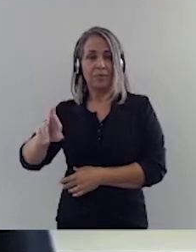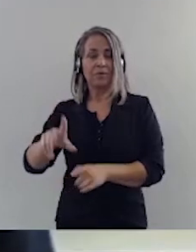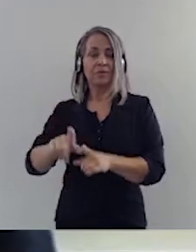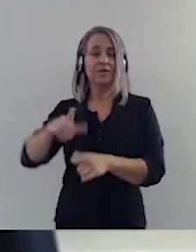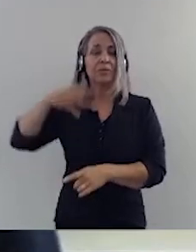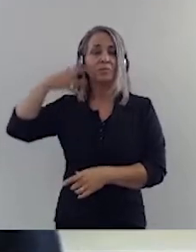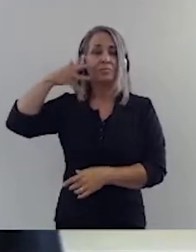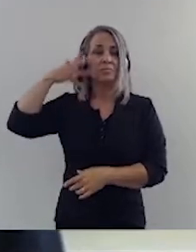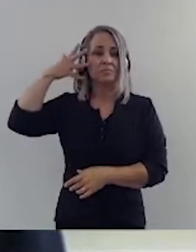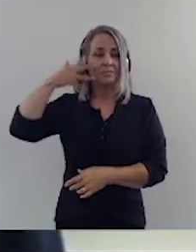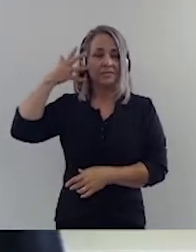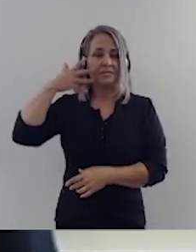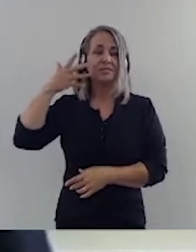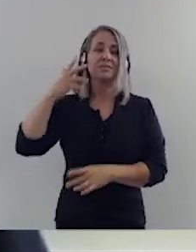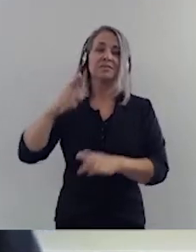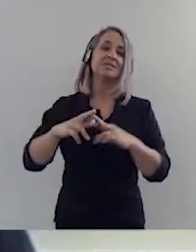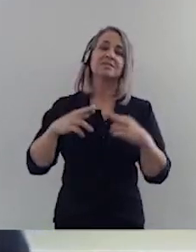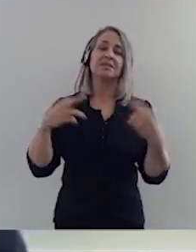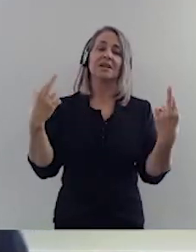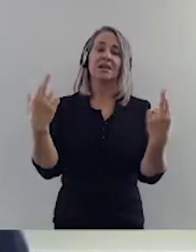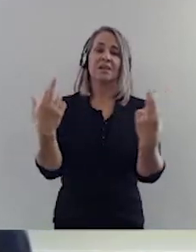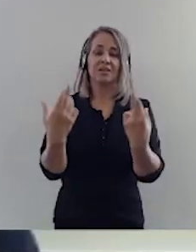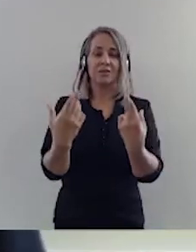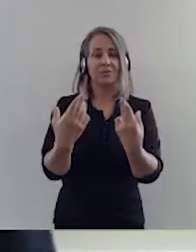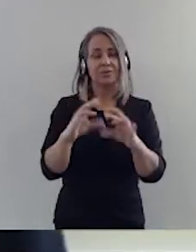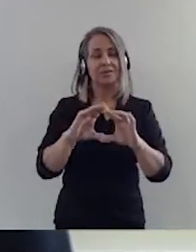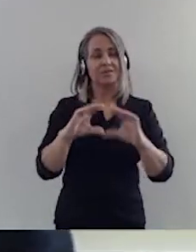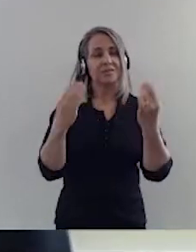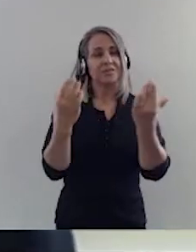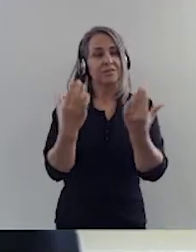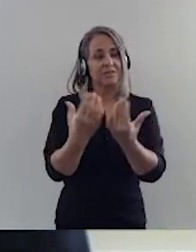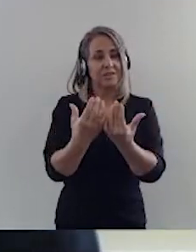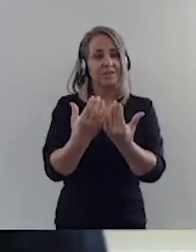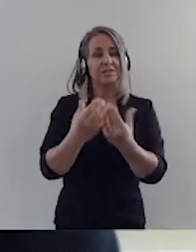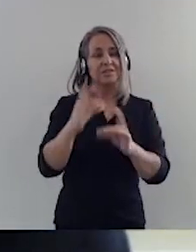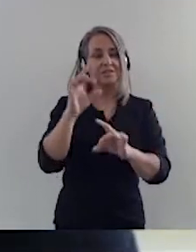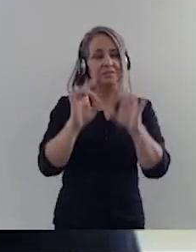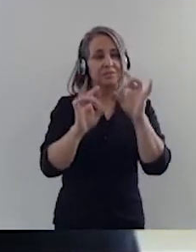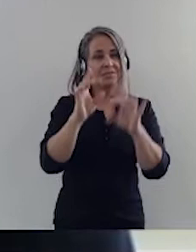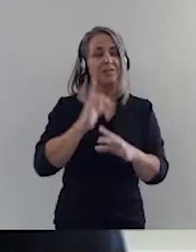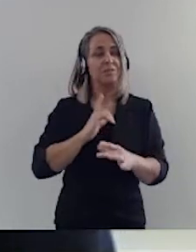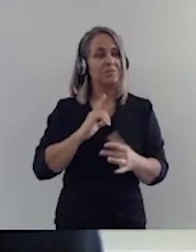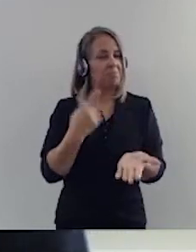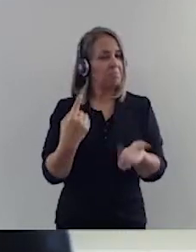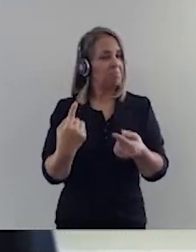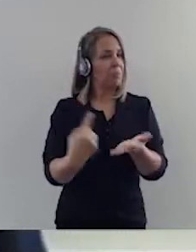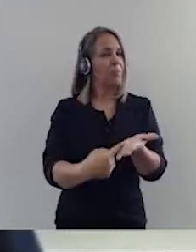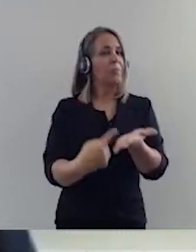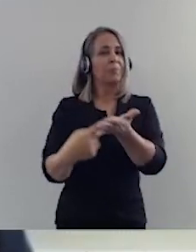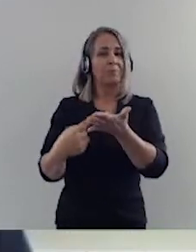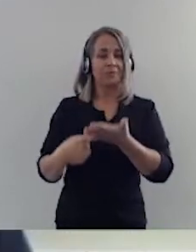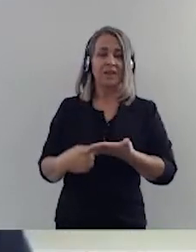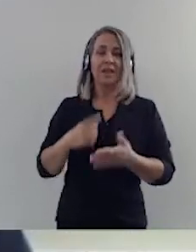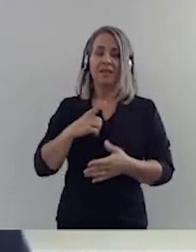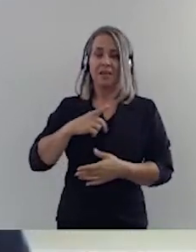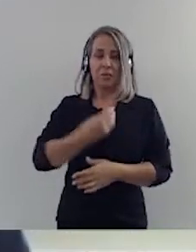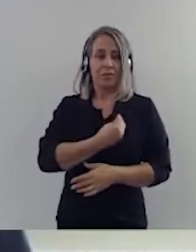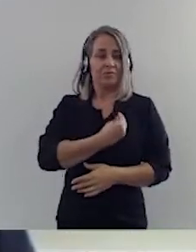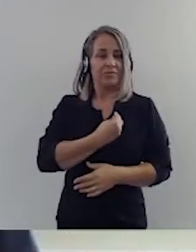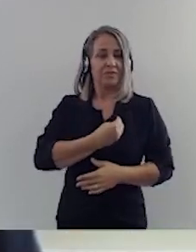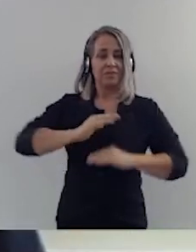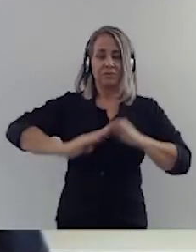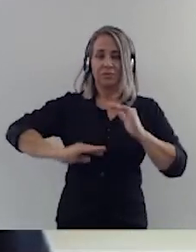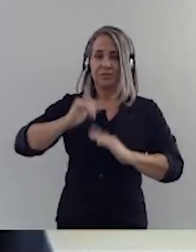palestrante nessa Conferência Magna, não poderia ser mais apropriada, pelo seu histórico como